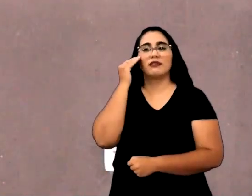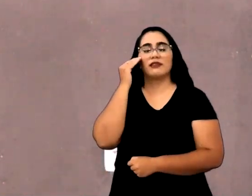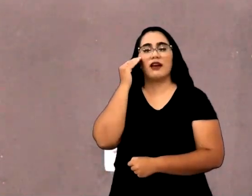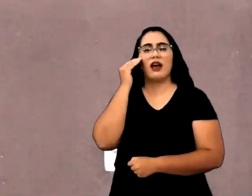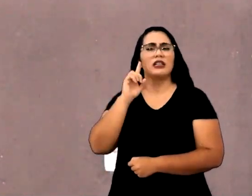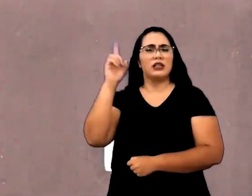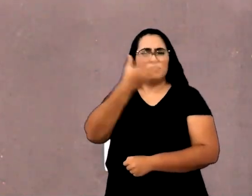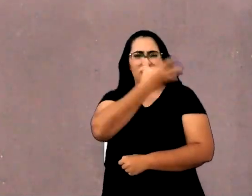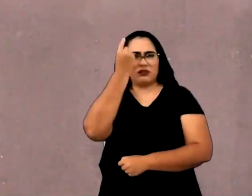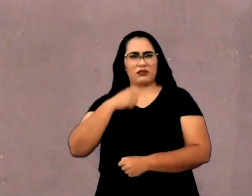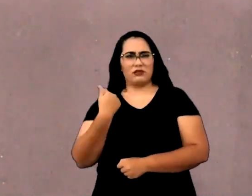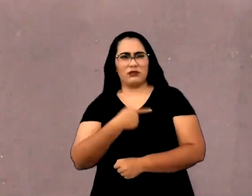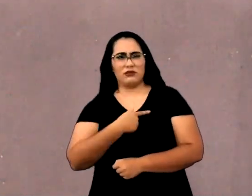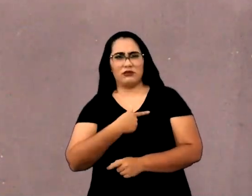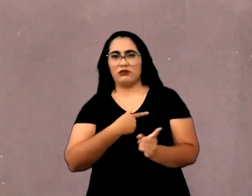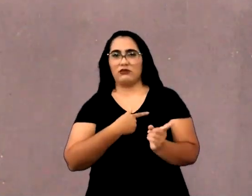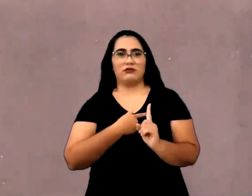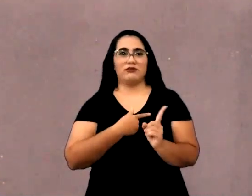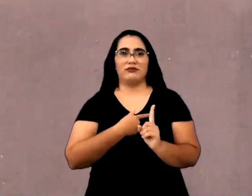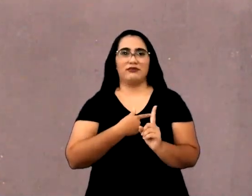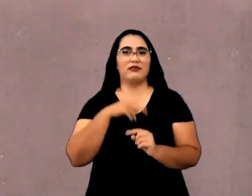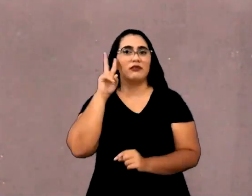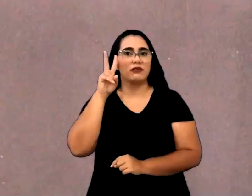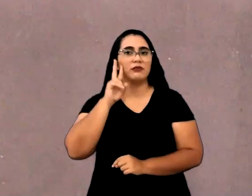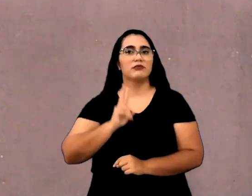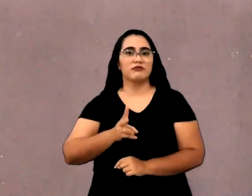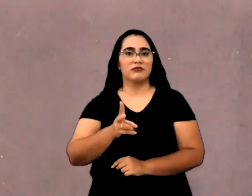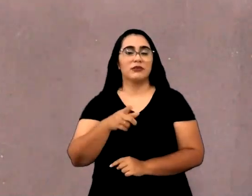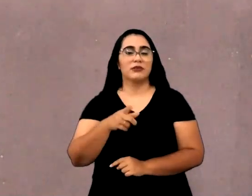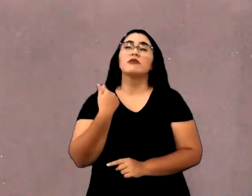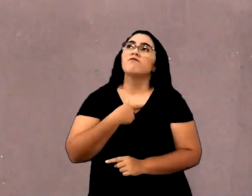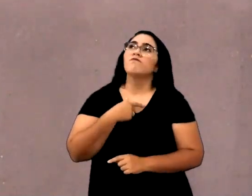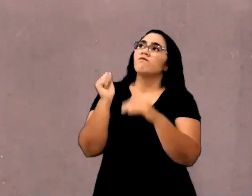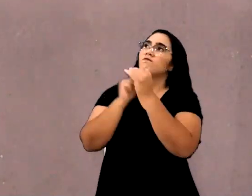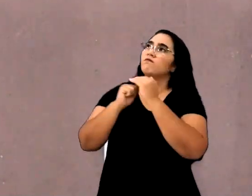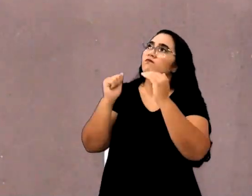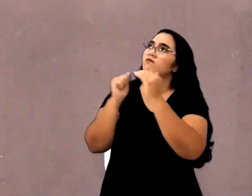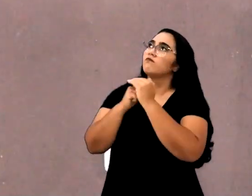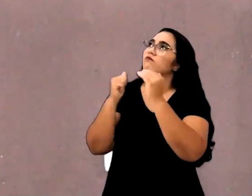né? Mas quando a gente realmente busca Ele e ora a Ele.